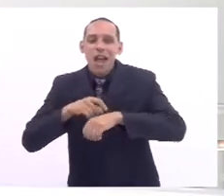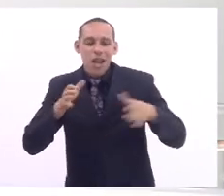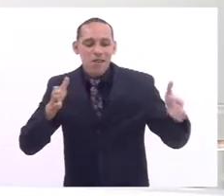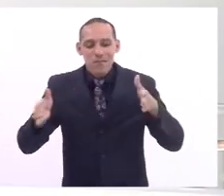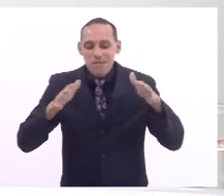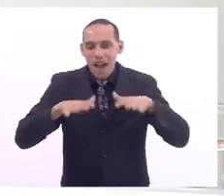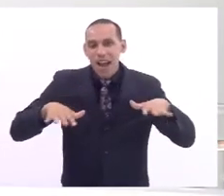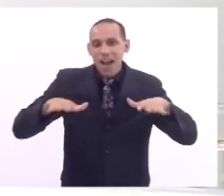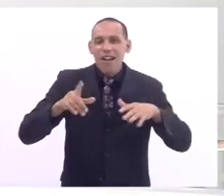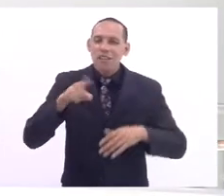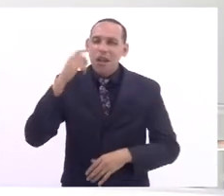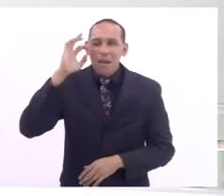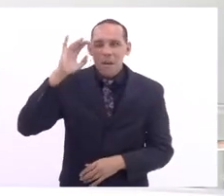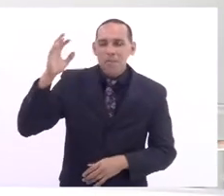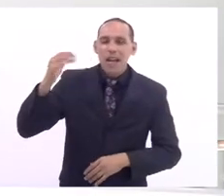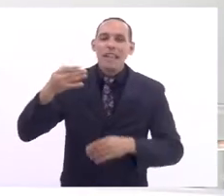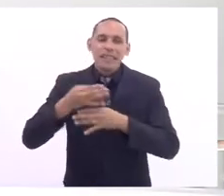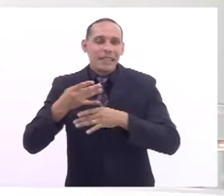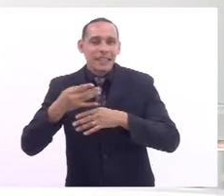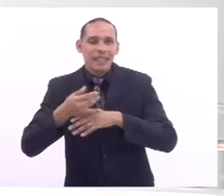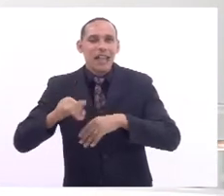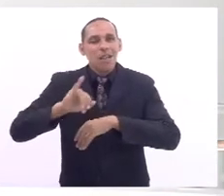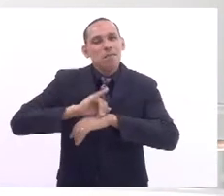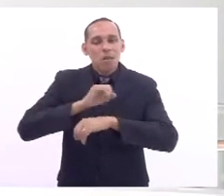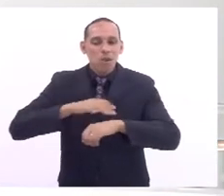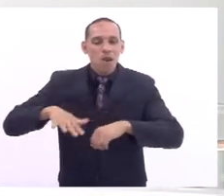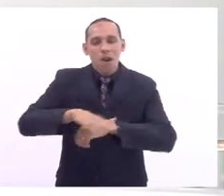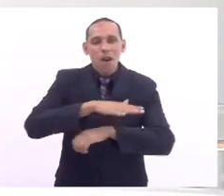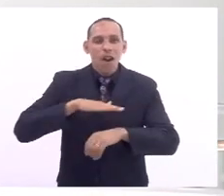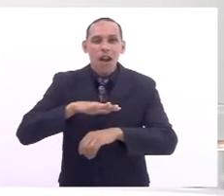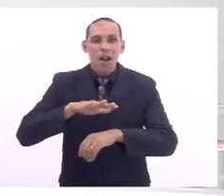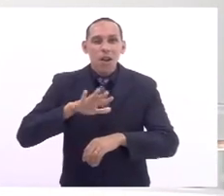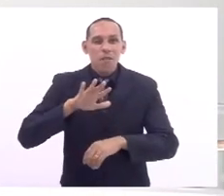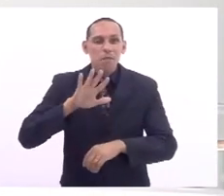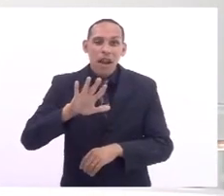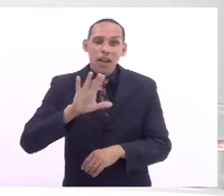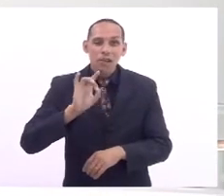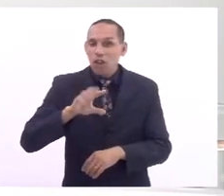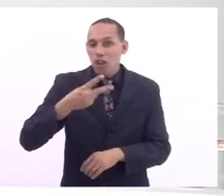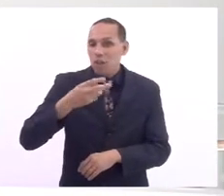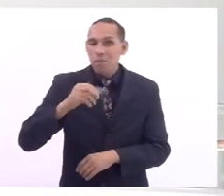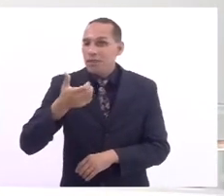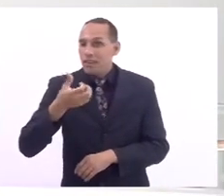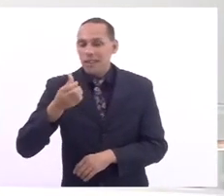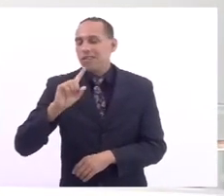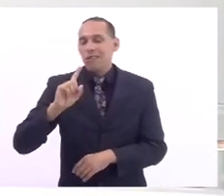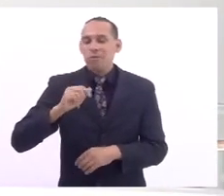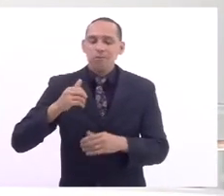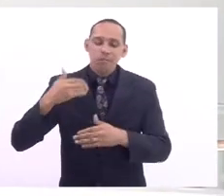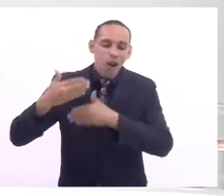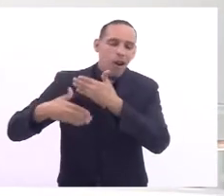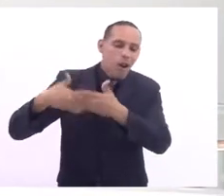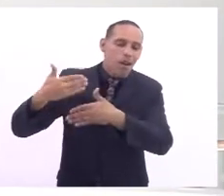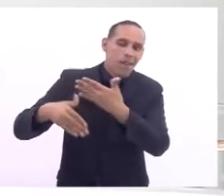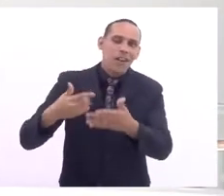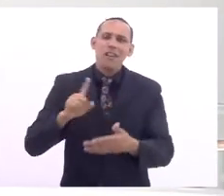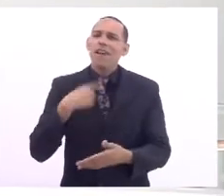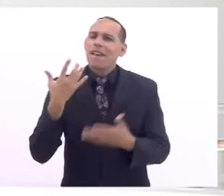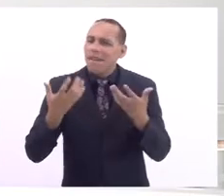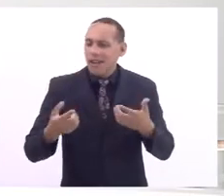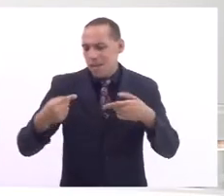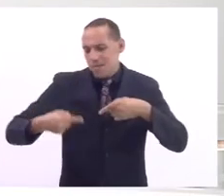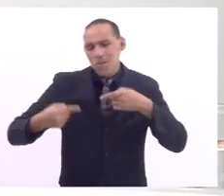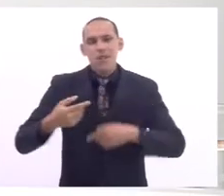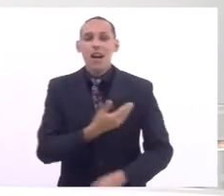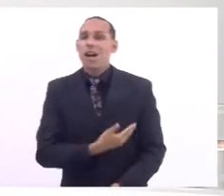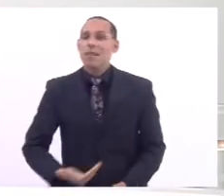cidade metropolitana e que a gente pensasse além de 2016 né hoje em dia e a gente queria incidir em políticas públicas a gente queria fazer